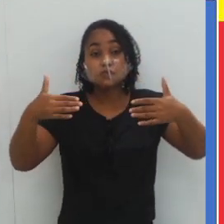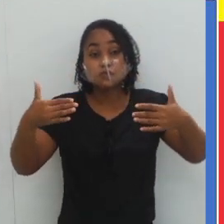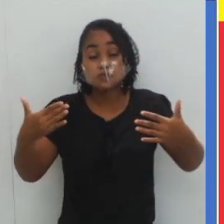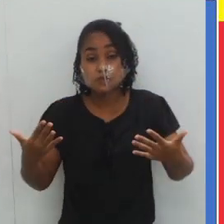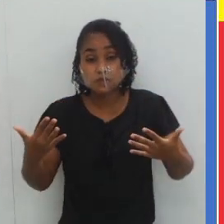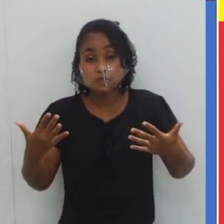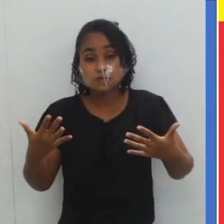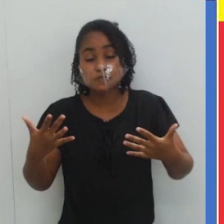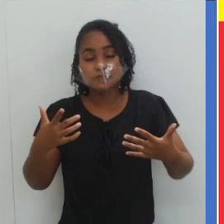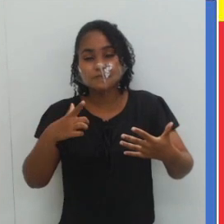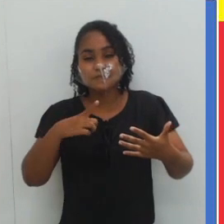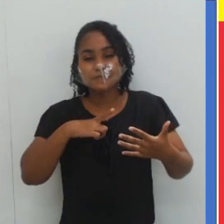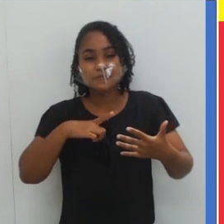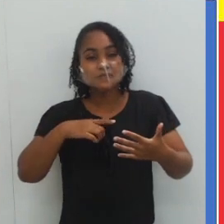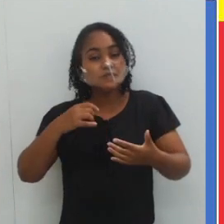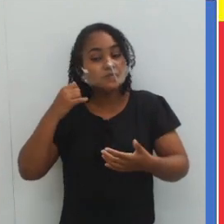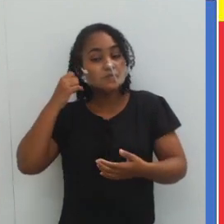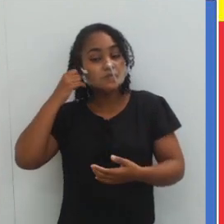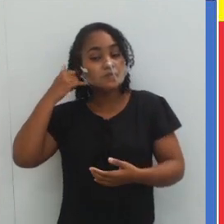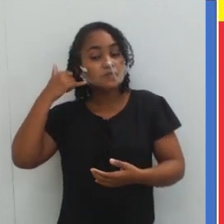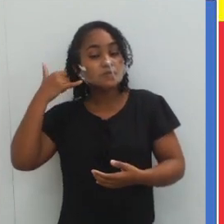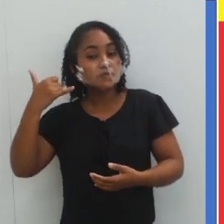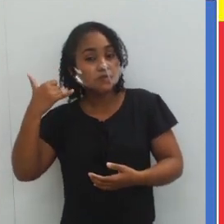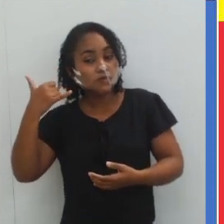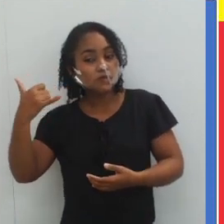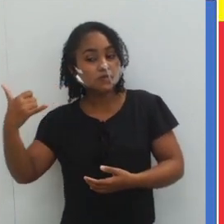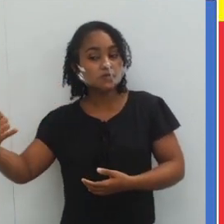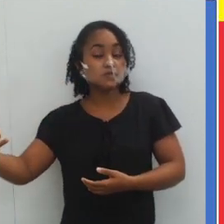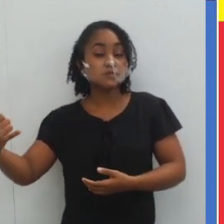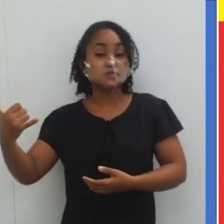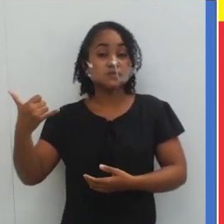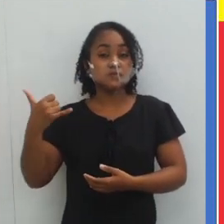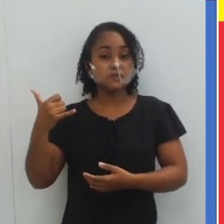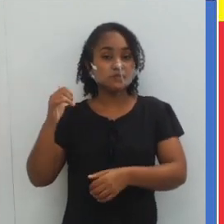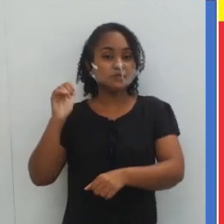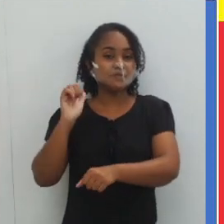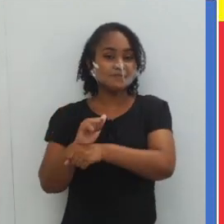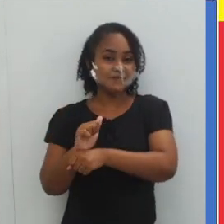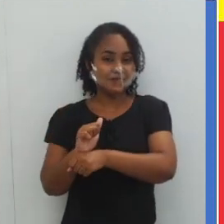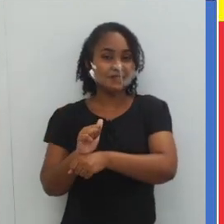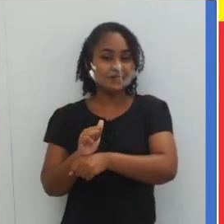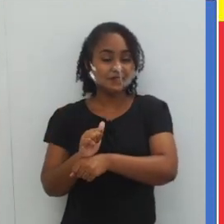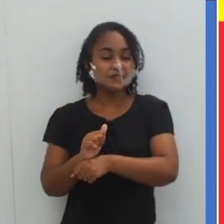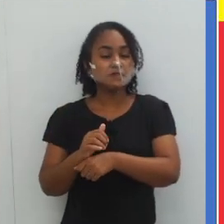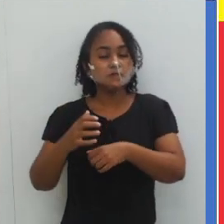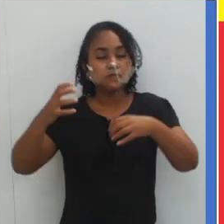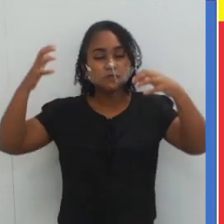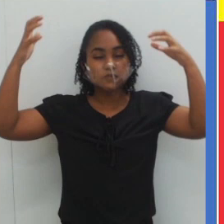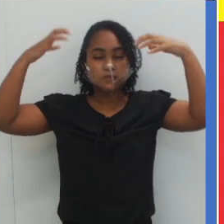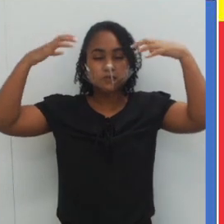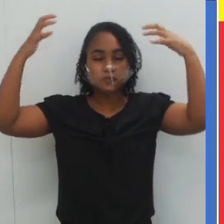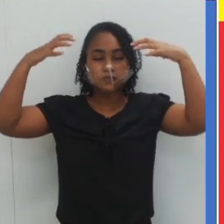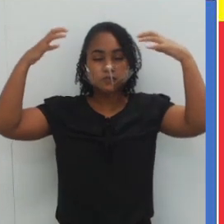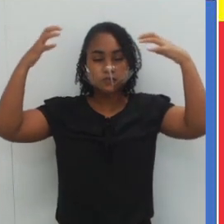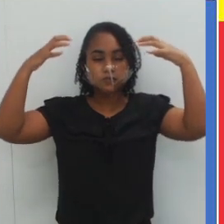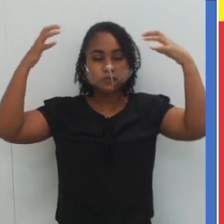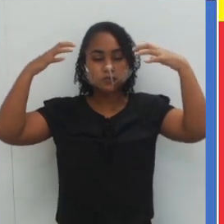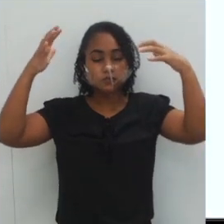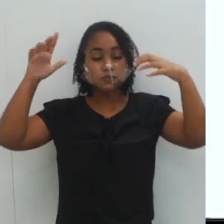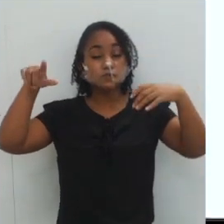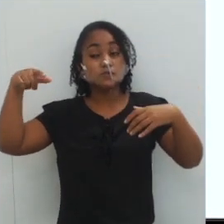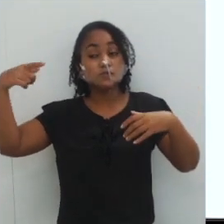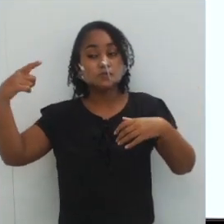quando the phone rang. O telefone tocou. Então a ação ela foi interrompida. Então enquanto eu estava